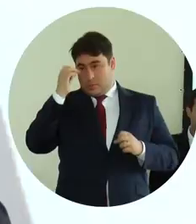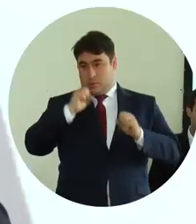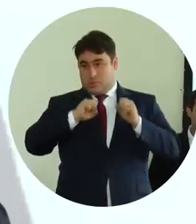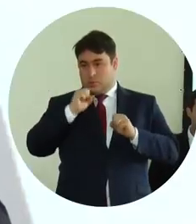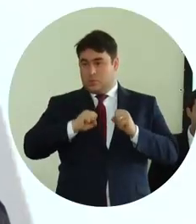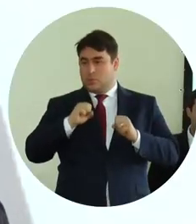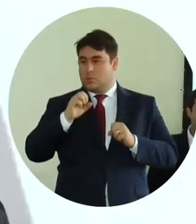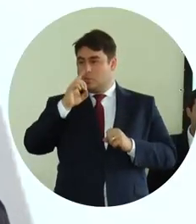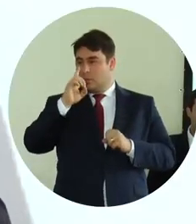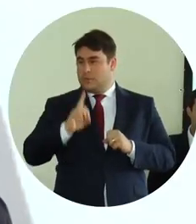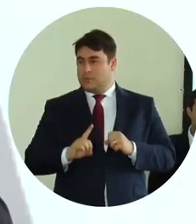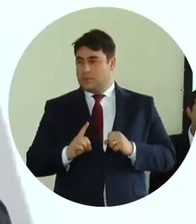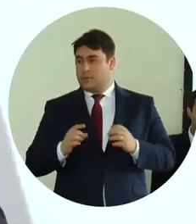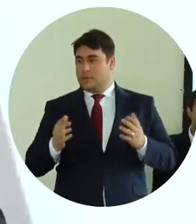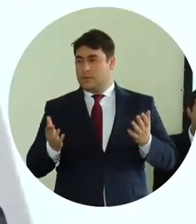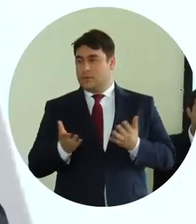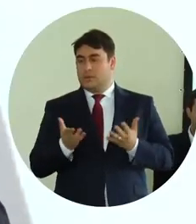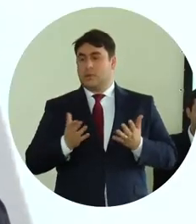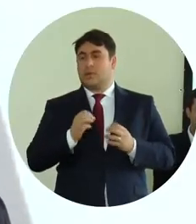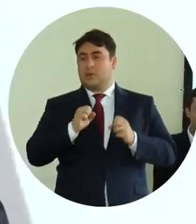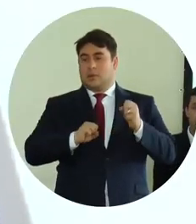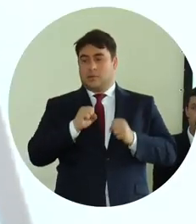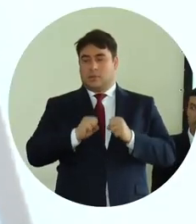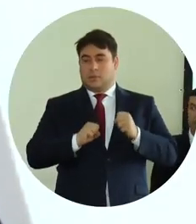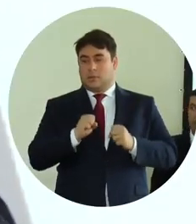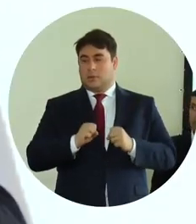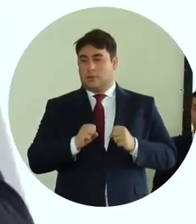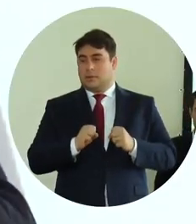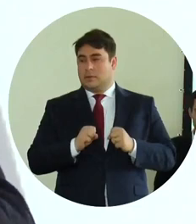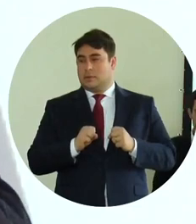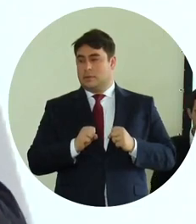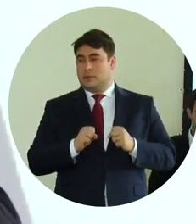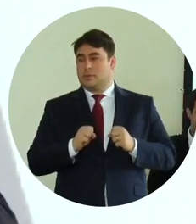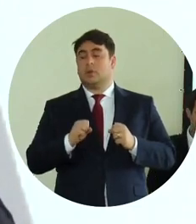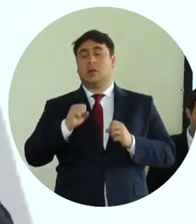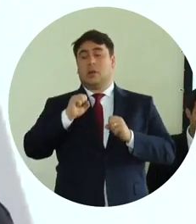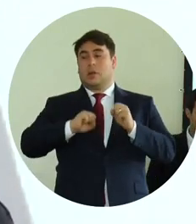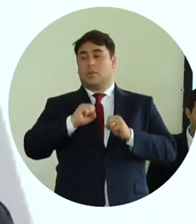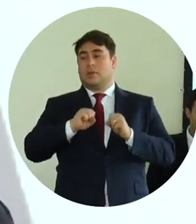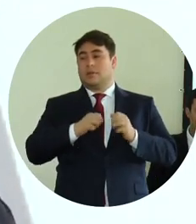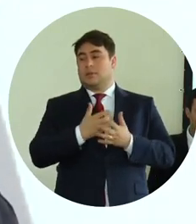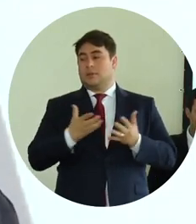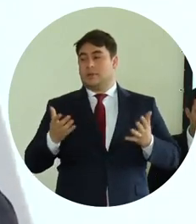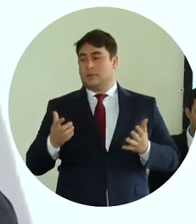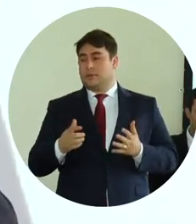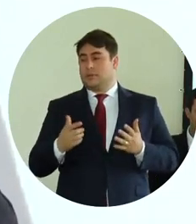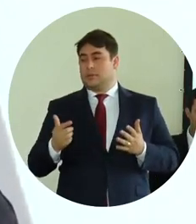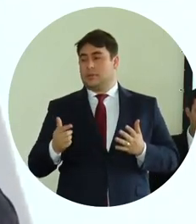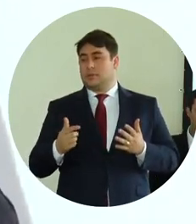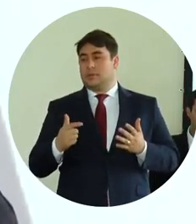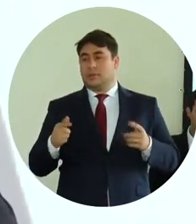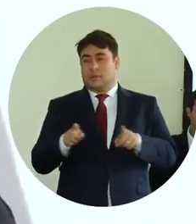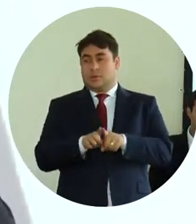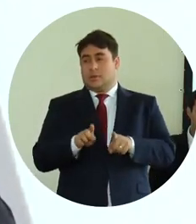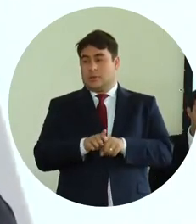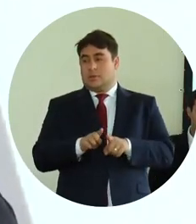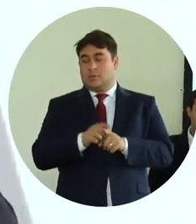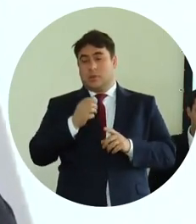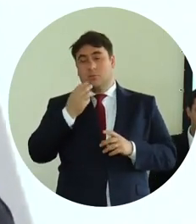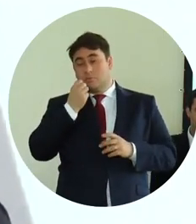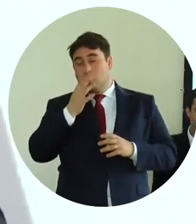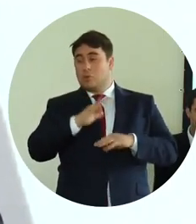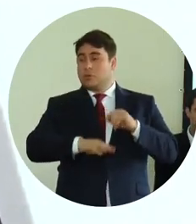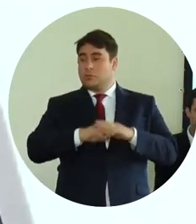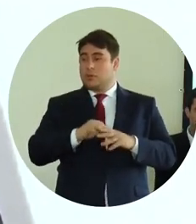deficiência, empresas estrangeiras e grandes empresas. E também destaque de boas práticas